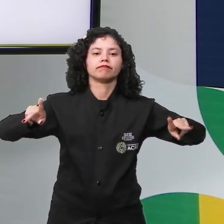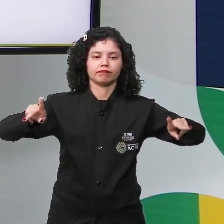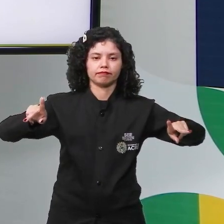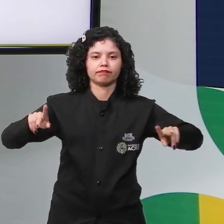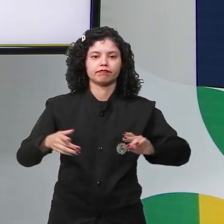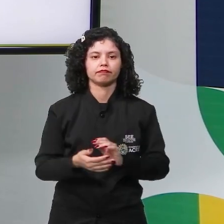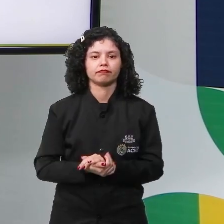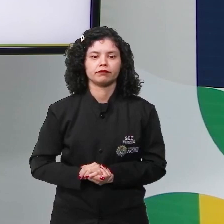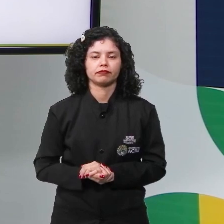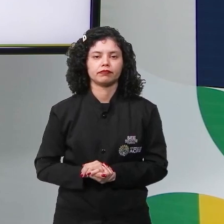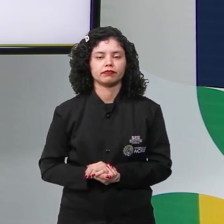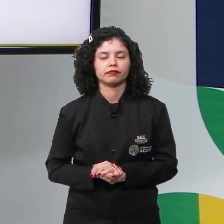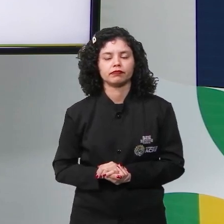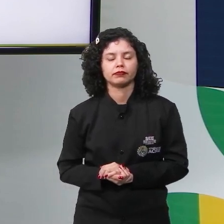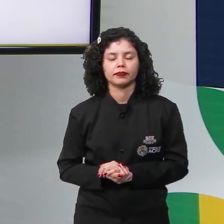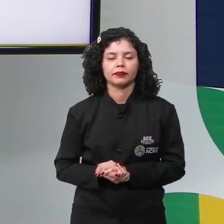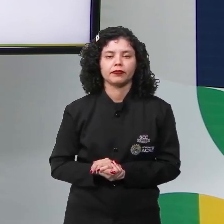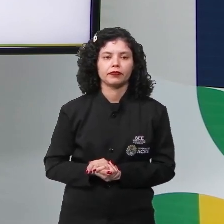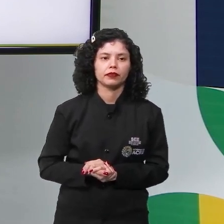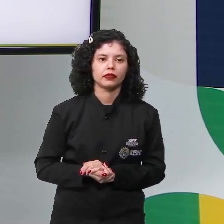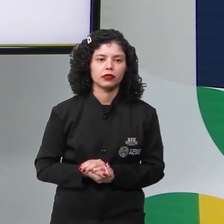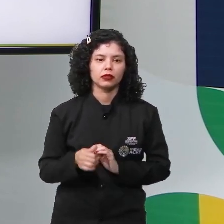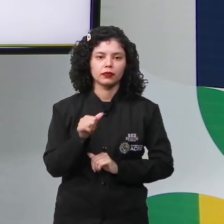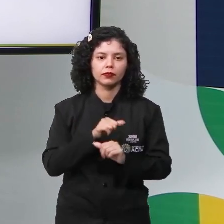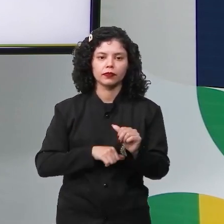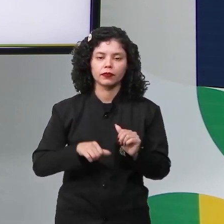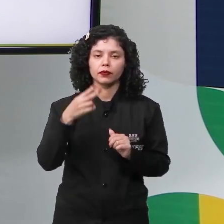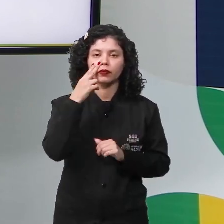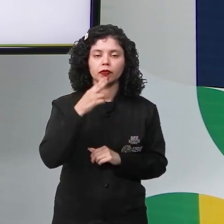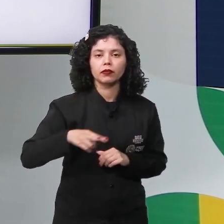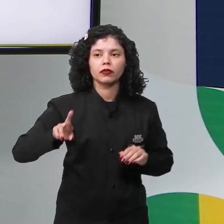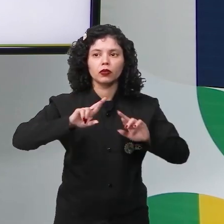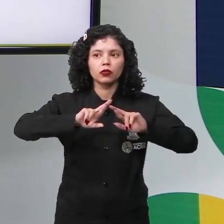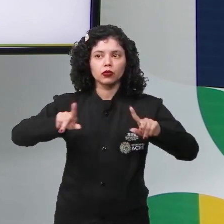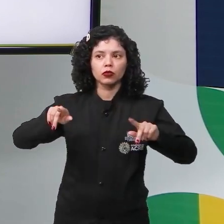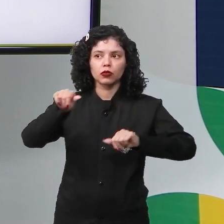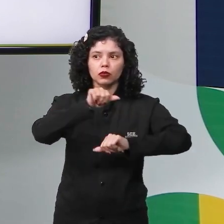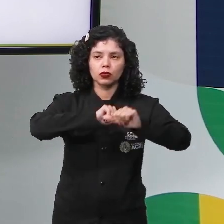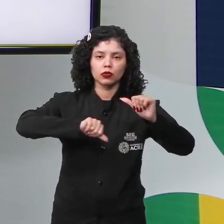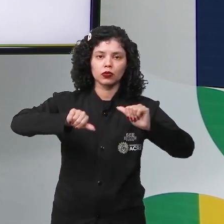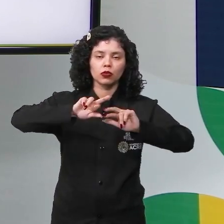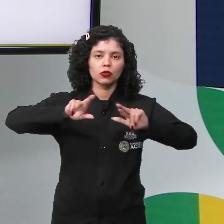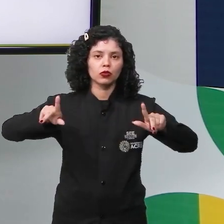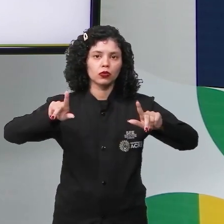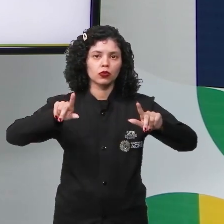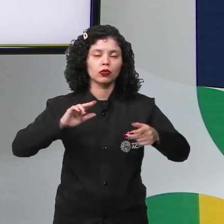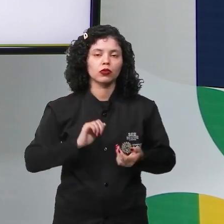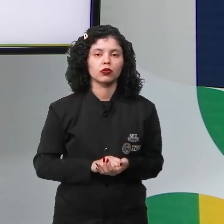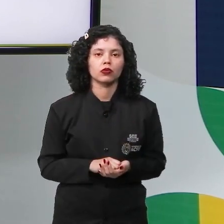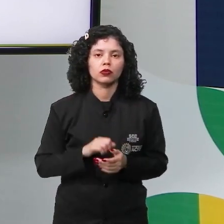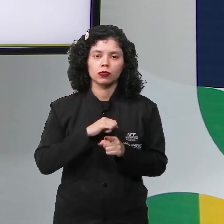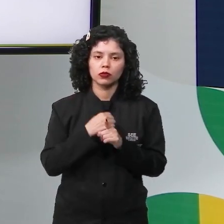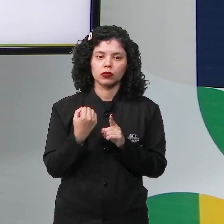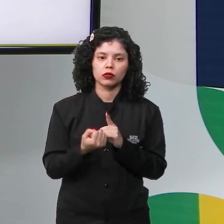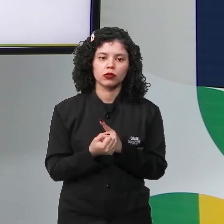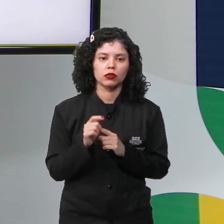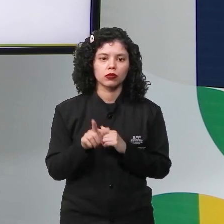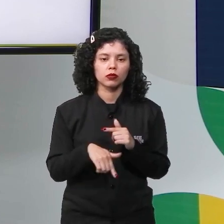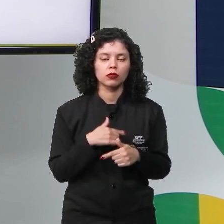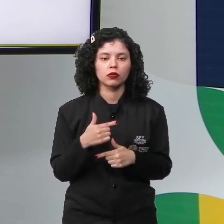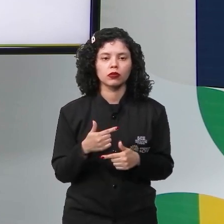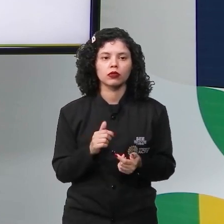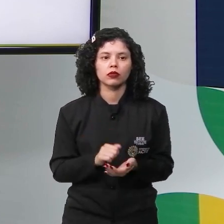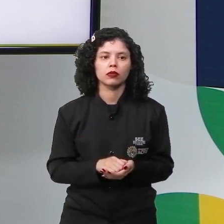absolutamente diferenciada, contrária, são visões opostas a respeito da divisão social do